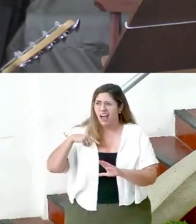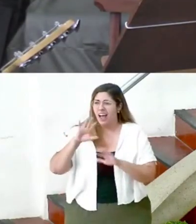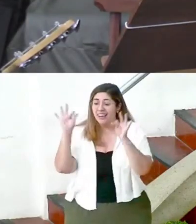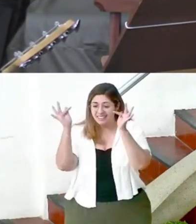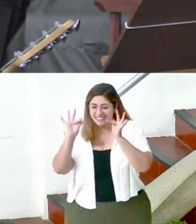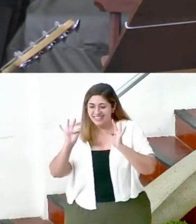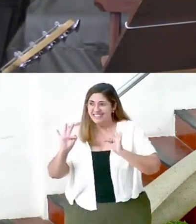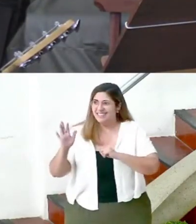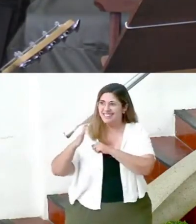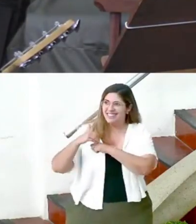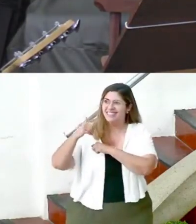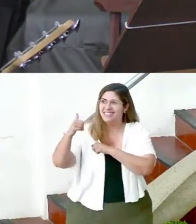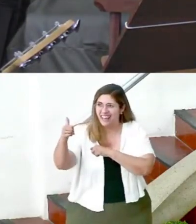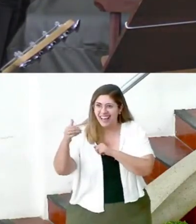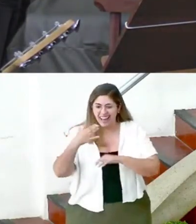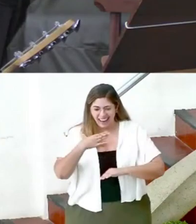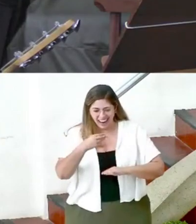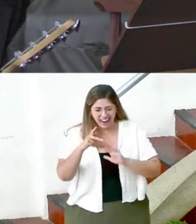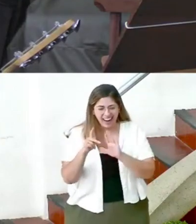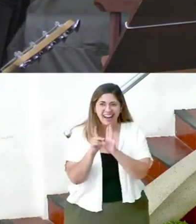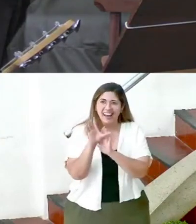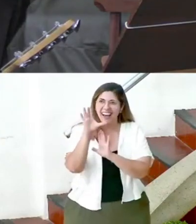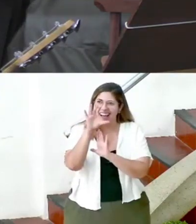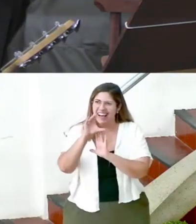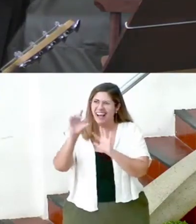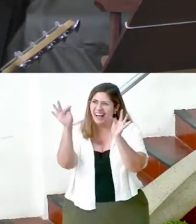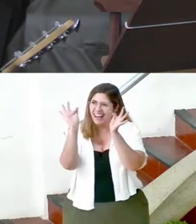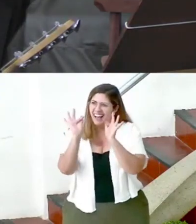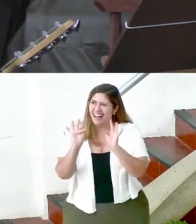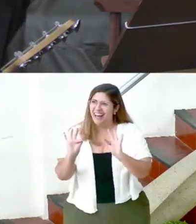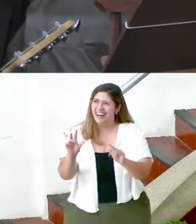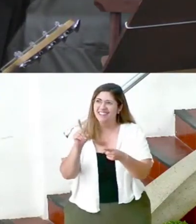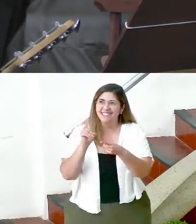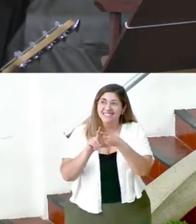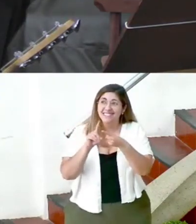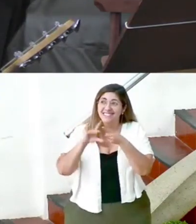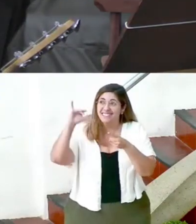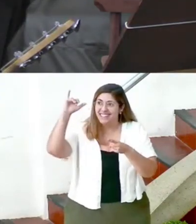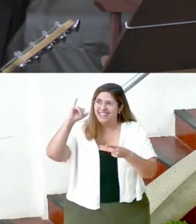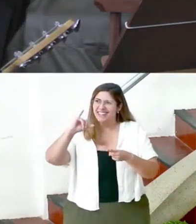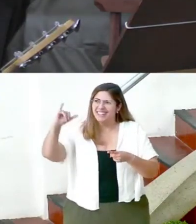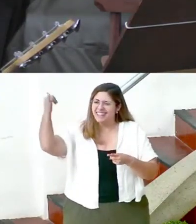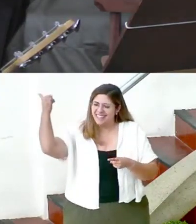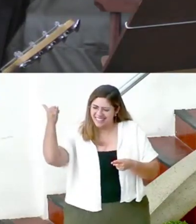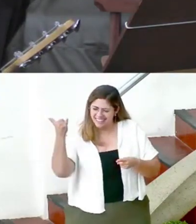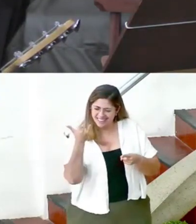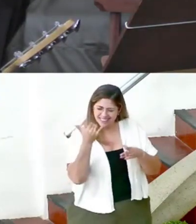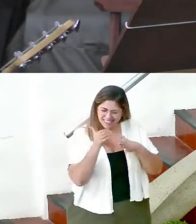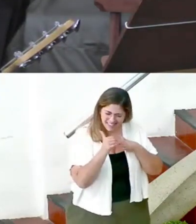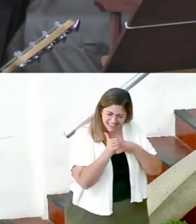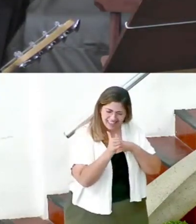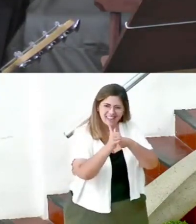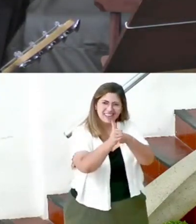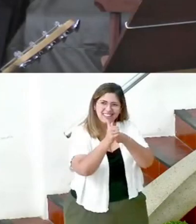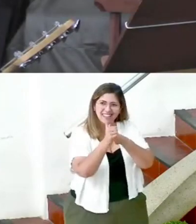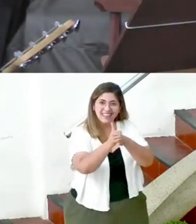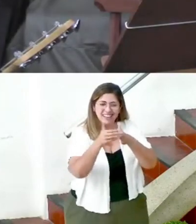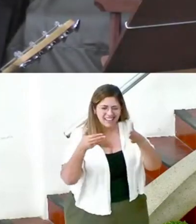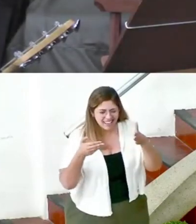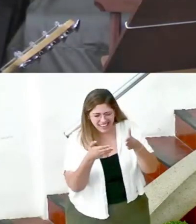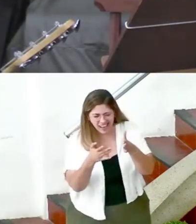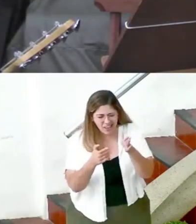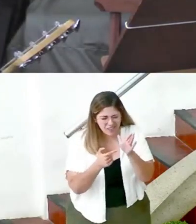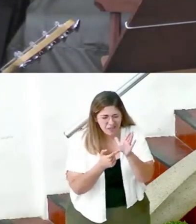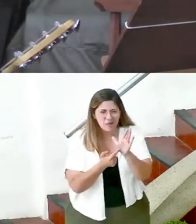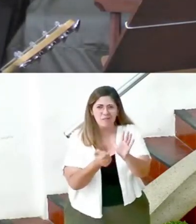de Deus. Nós somos felizes porque a voz dEle não cessa de nos falar, nos indicar o caminho. Nós somos felizes